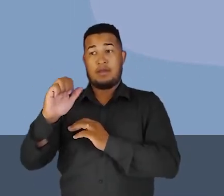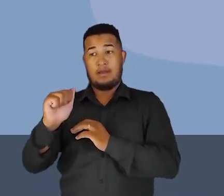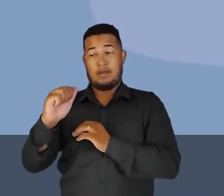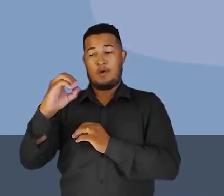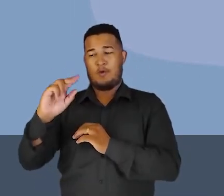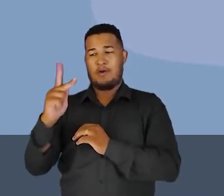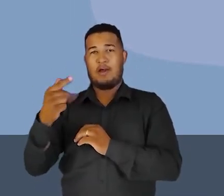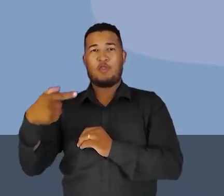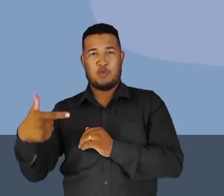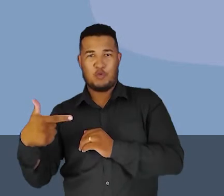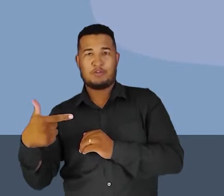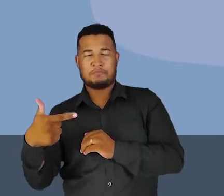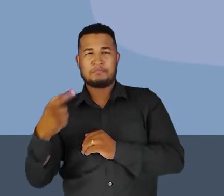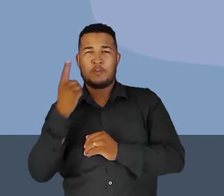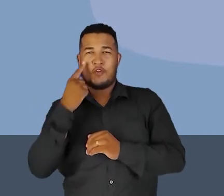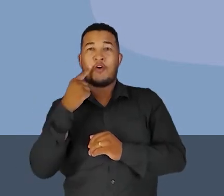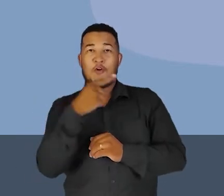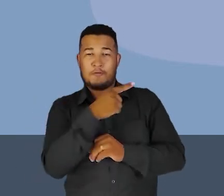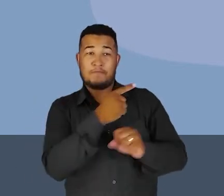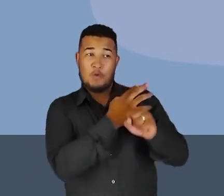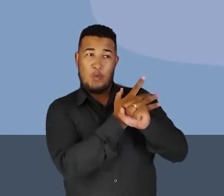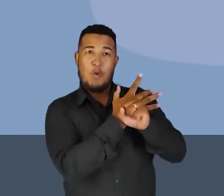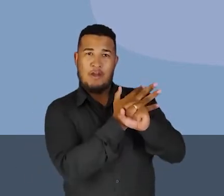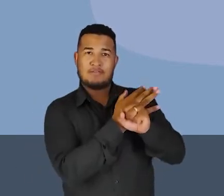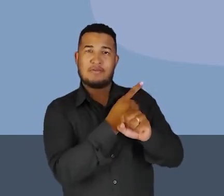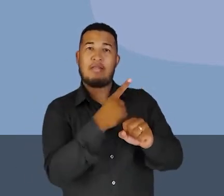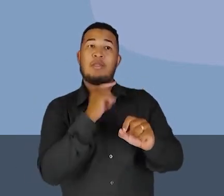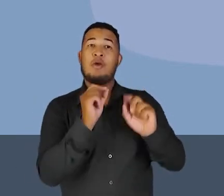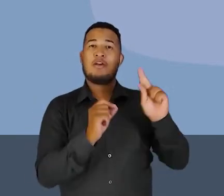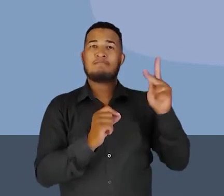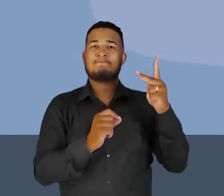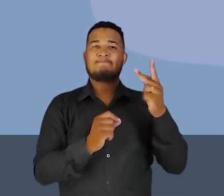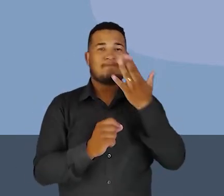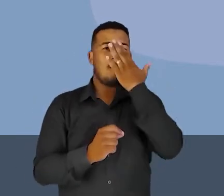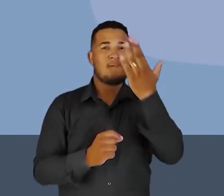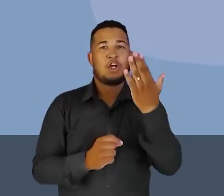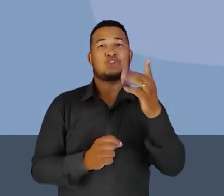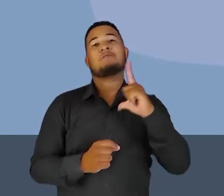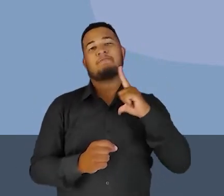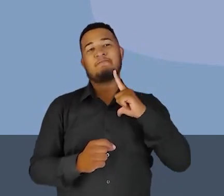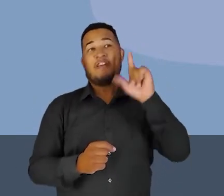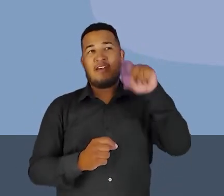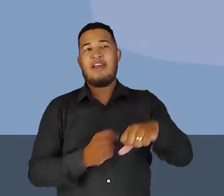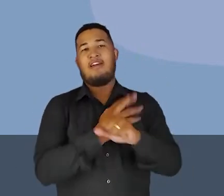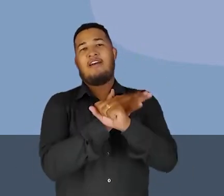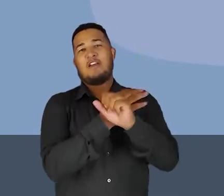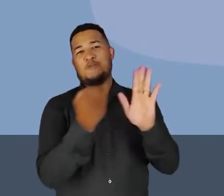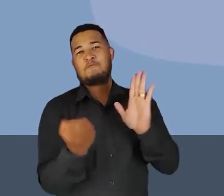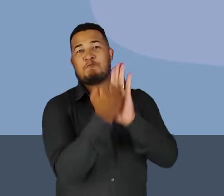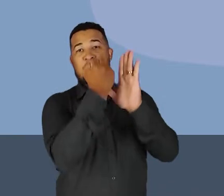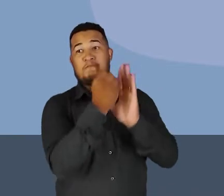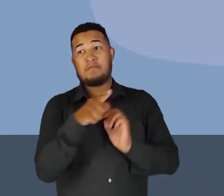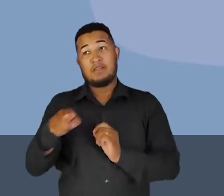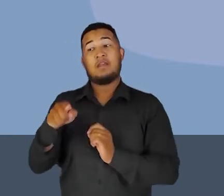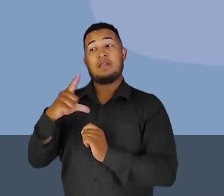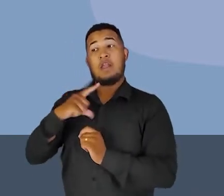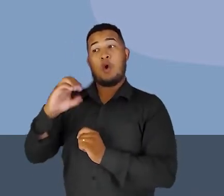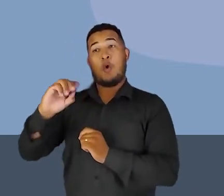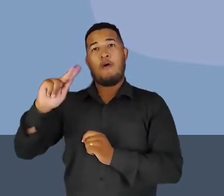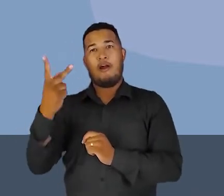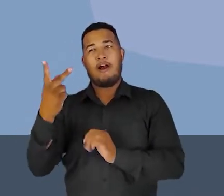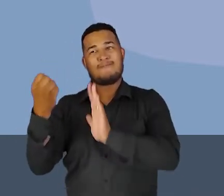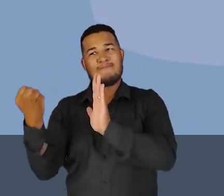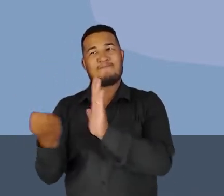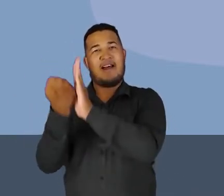CaOH2. Observa que o ácido sulfúrico, ele tem hidrogênio, então ele é o ácido, e o hidróxido de cálcio, ele tem as